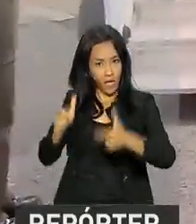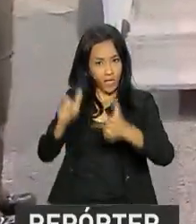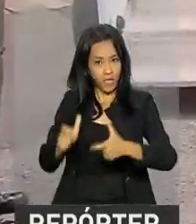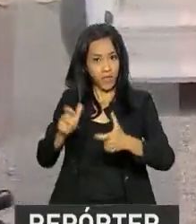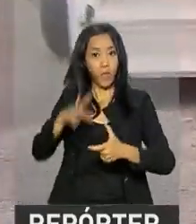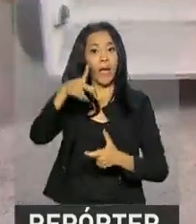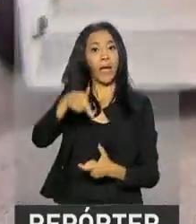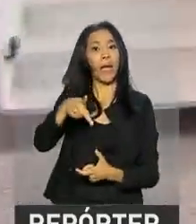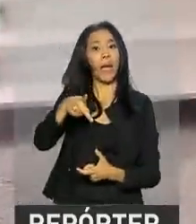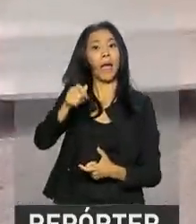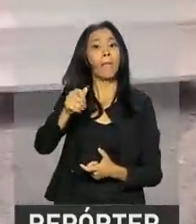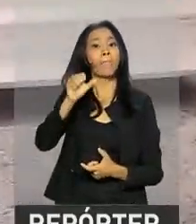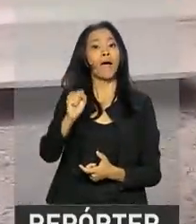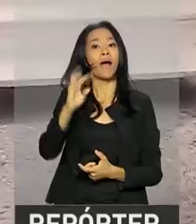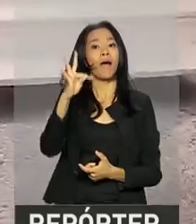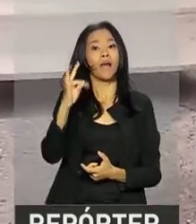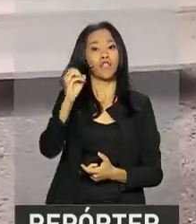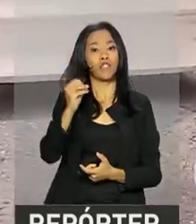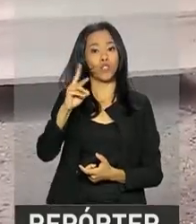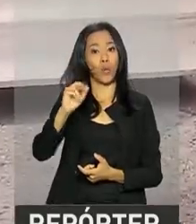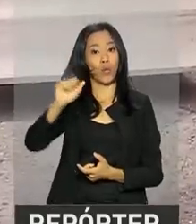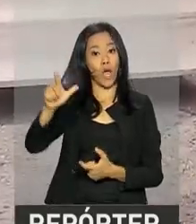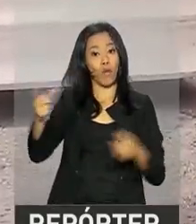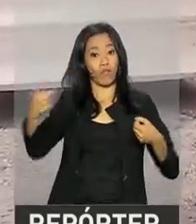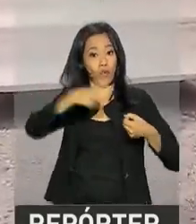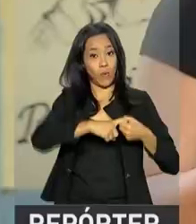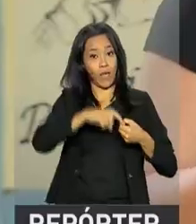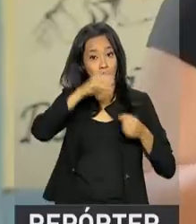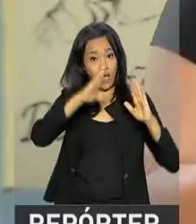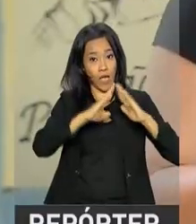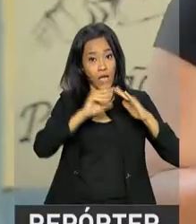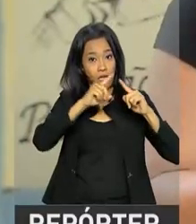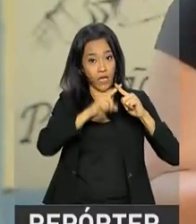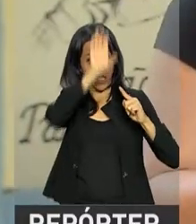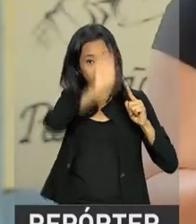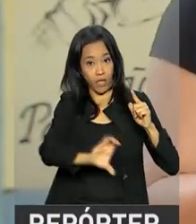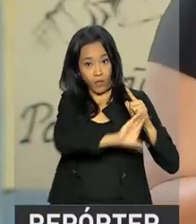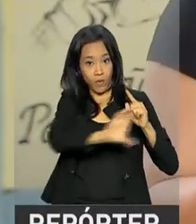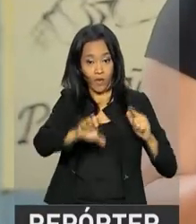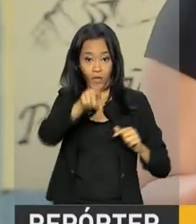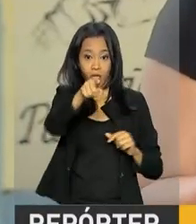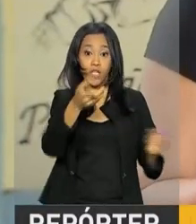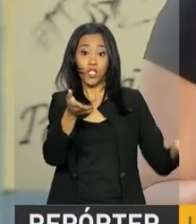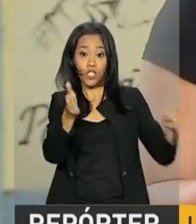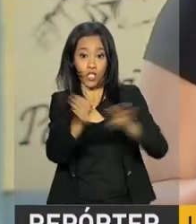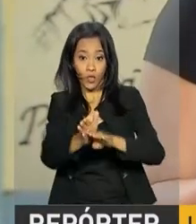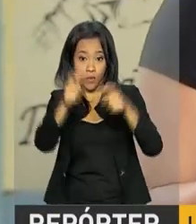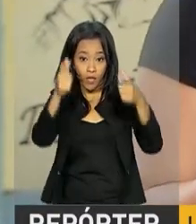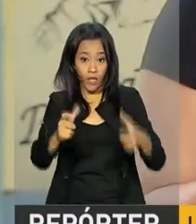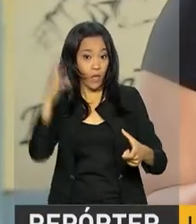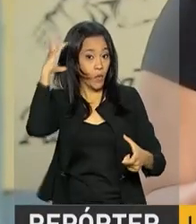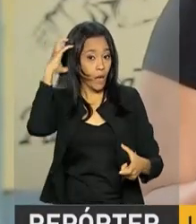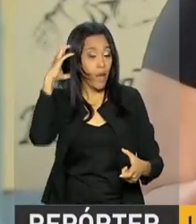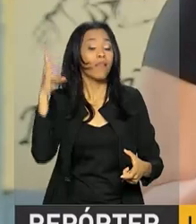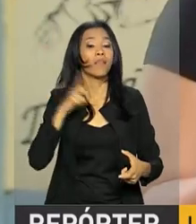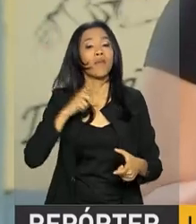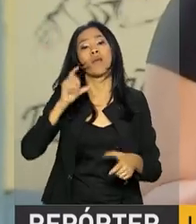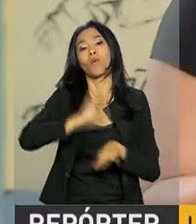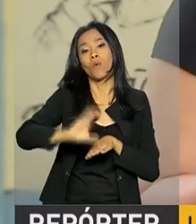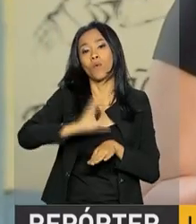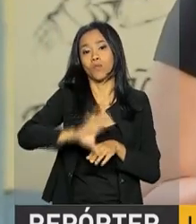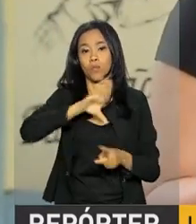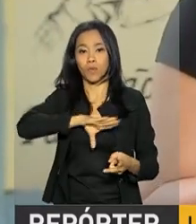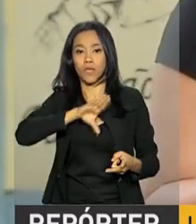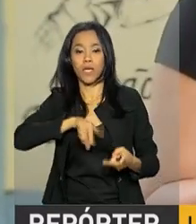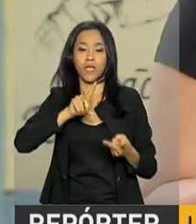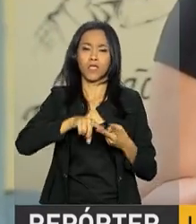mantido por uma congregação missionária ligada à Igreja Católica. Aqui em Cuiabá, os imigrantes terão aulas de português, cursos